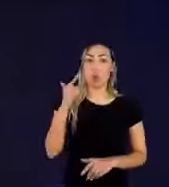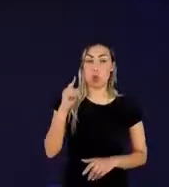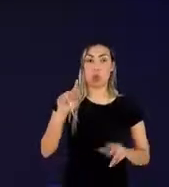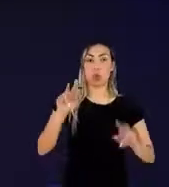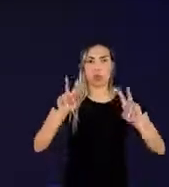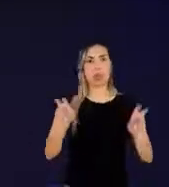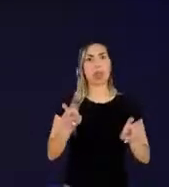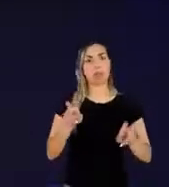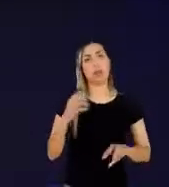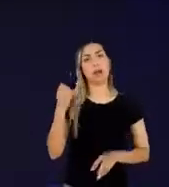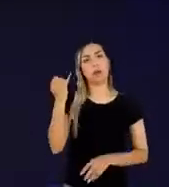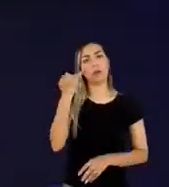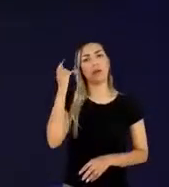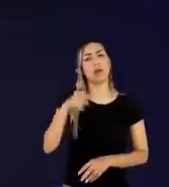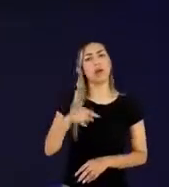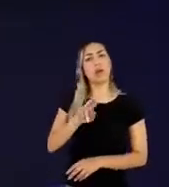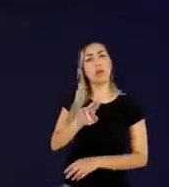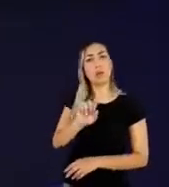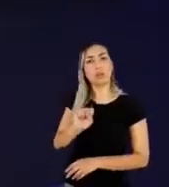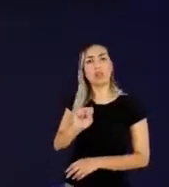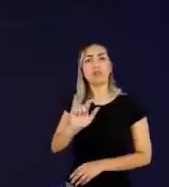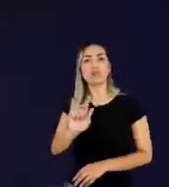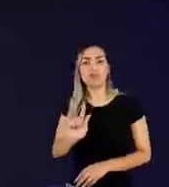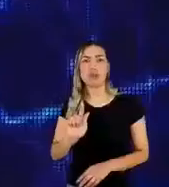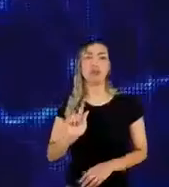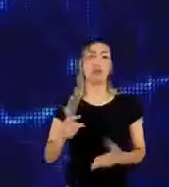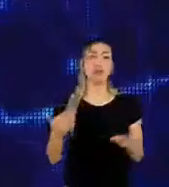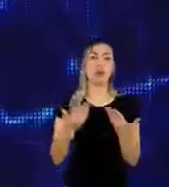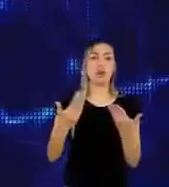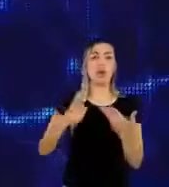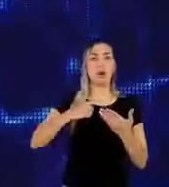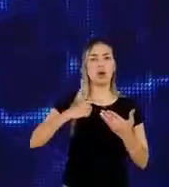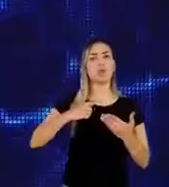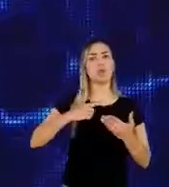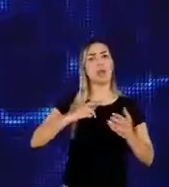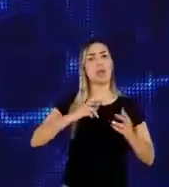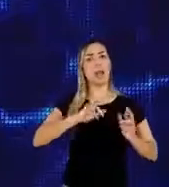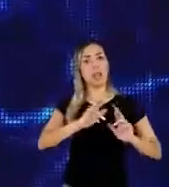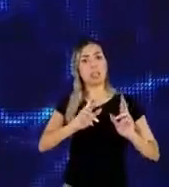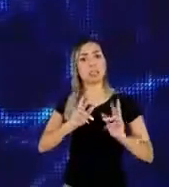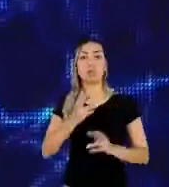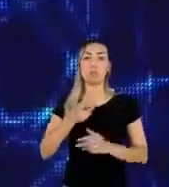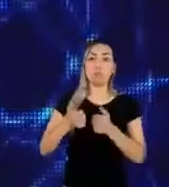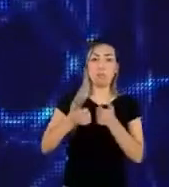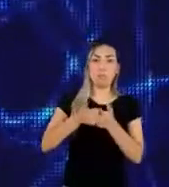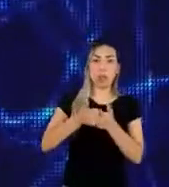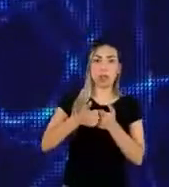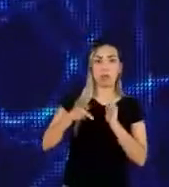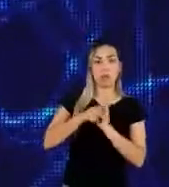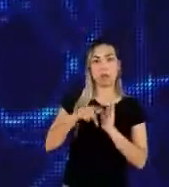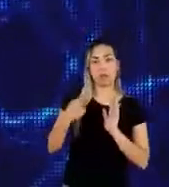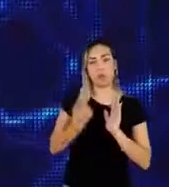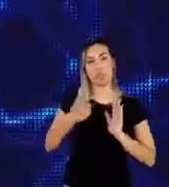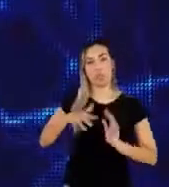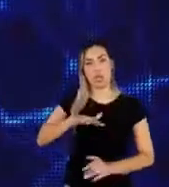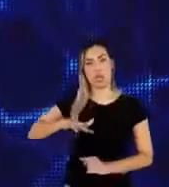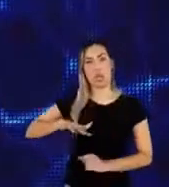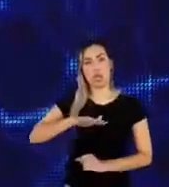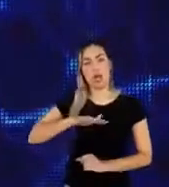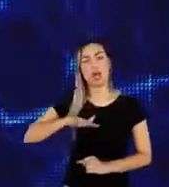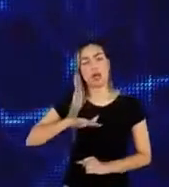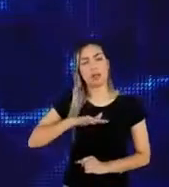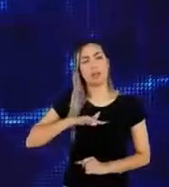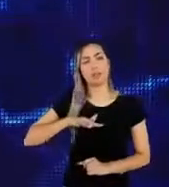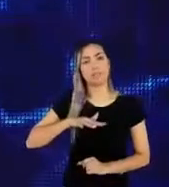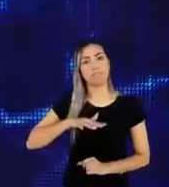do ESG, né, e aqui tem uma relação muito, muito próxima, né, com o nosso setor, e, obviamente, aqui com